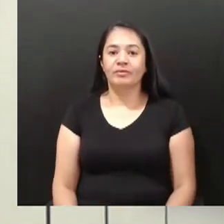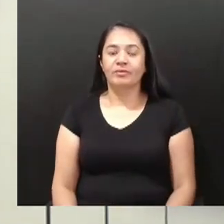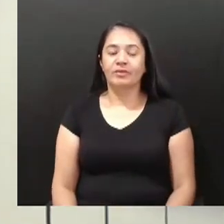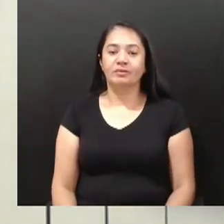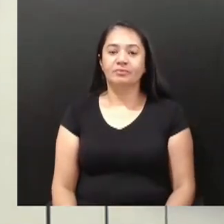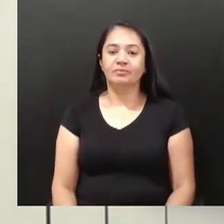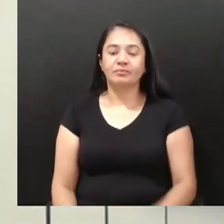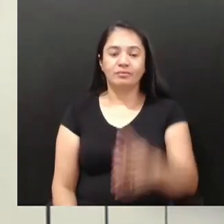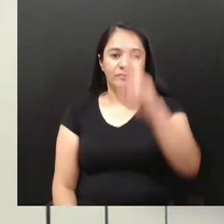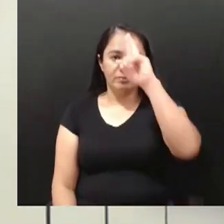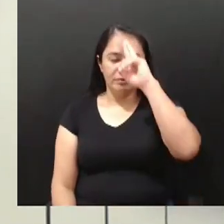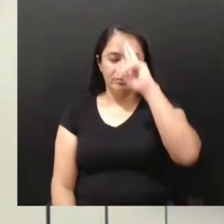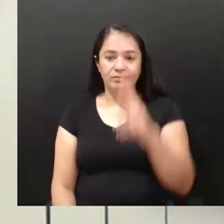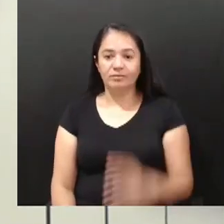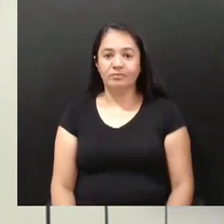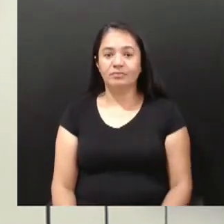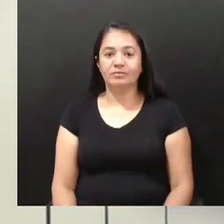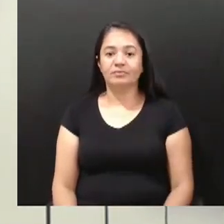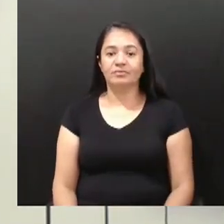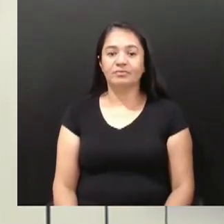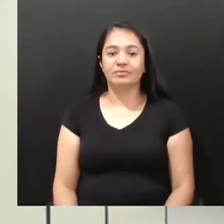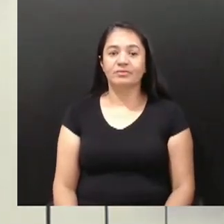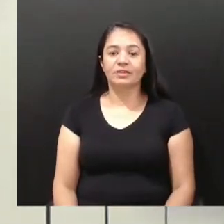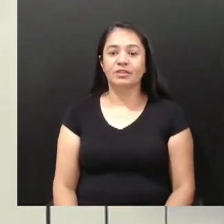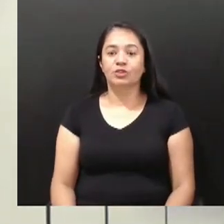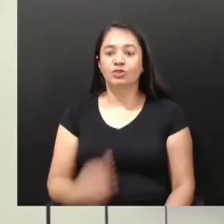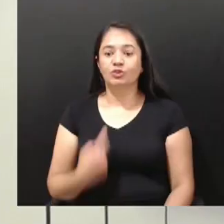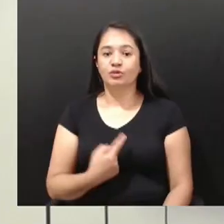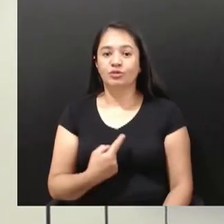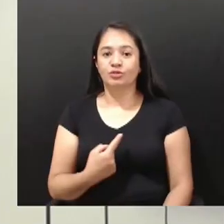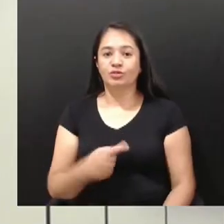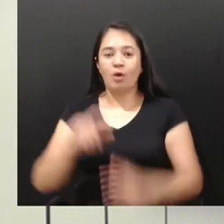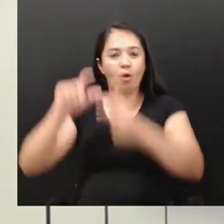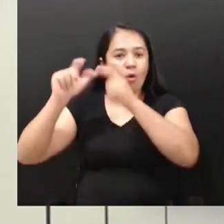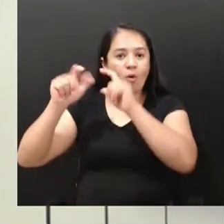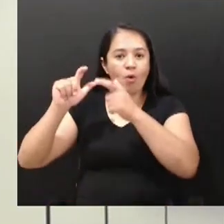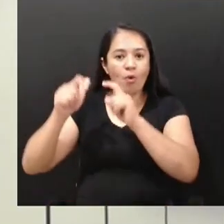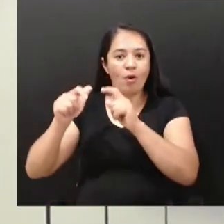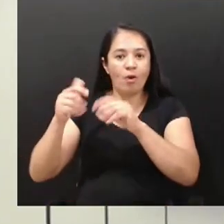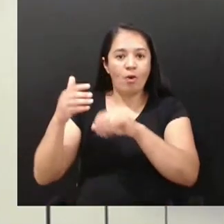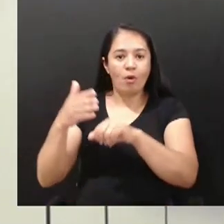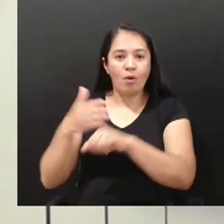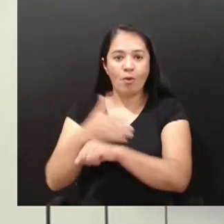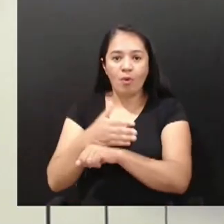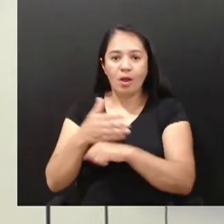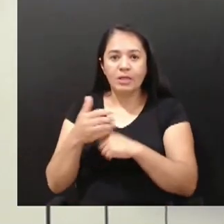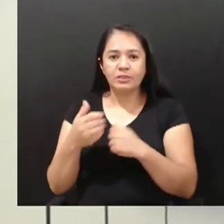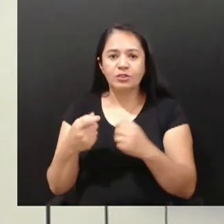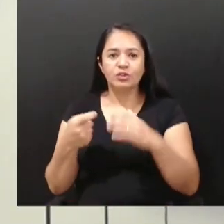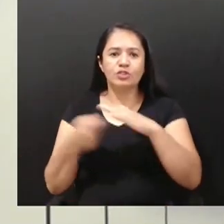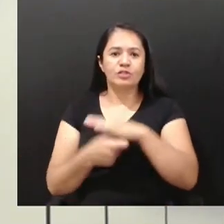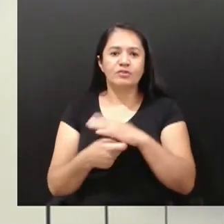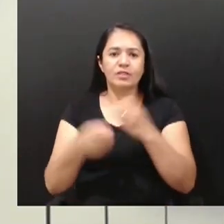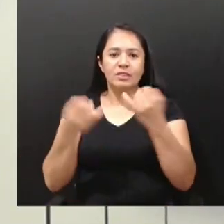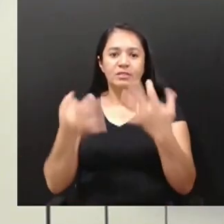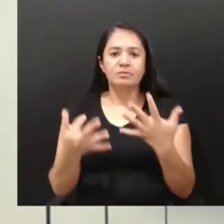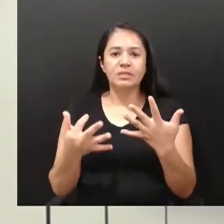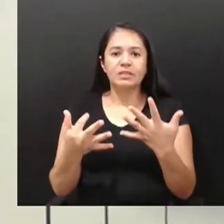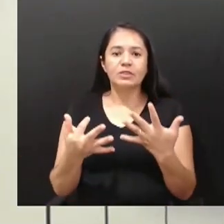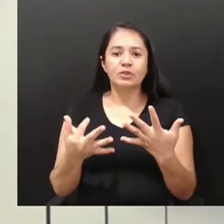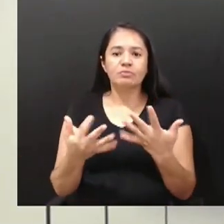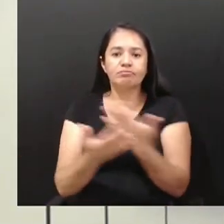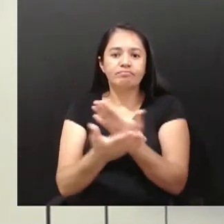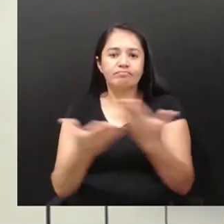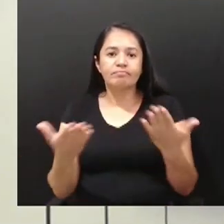mais 24 minutos, hora do nosso quadro que um assessor de investimentos vai trazer explicações sobre